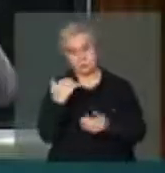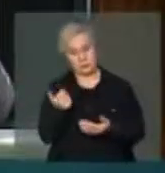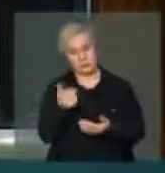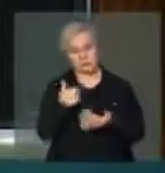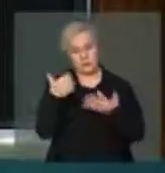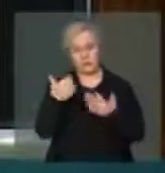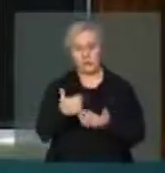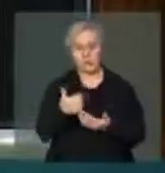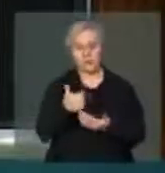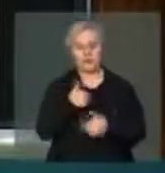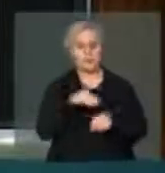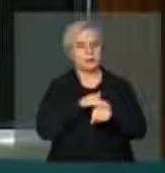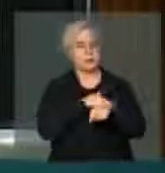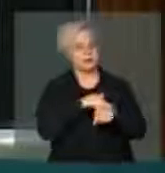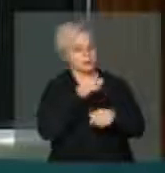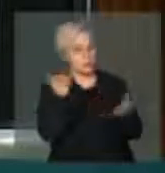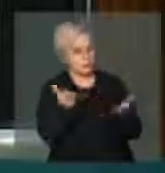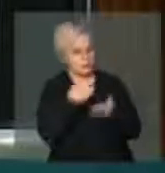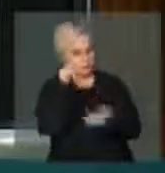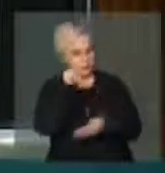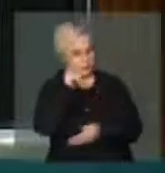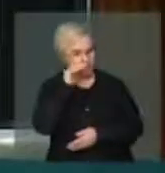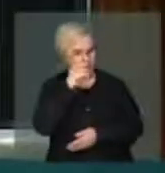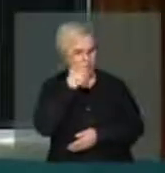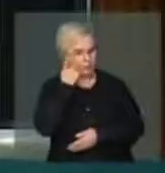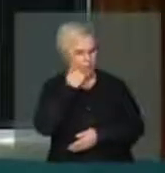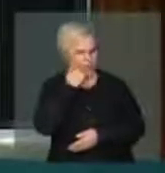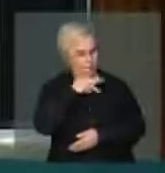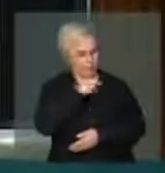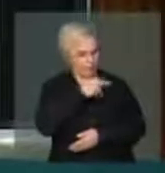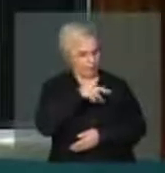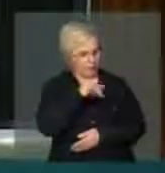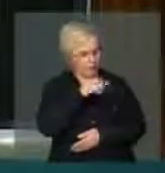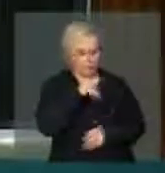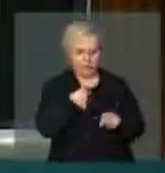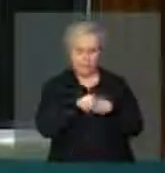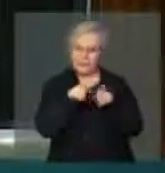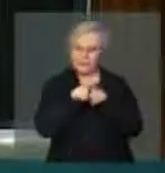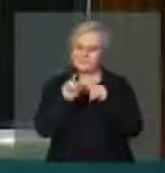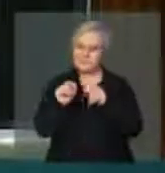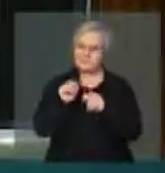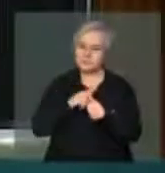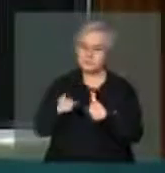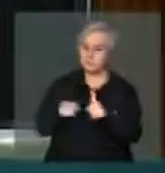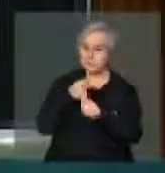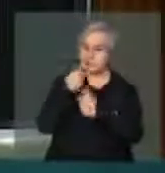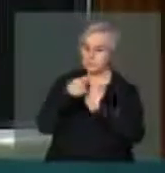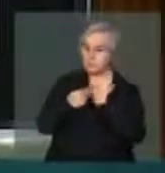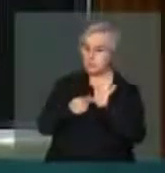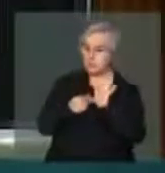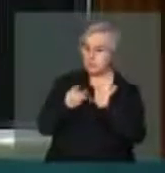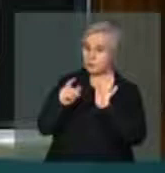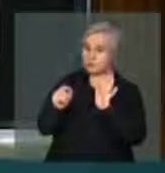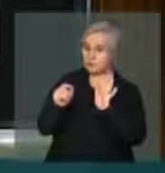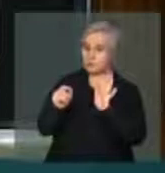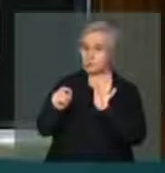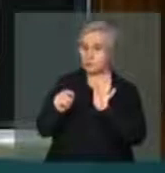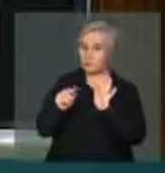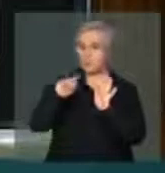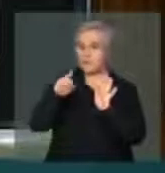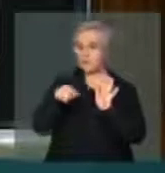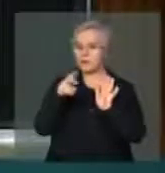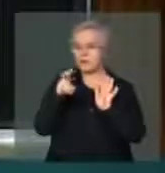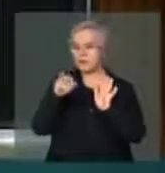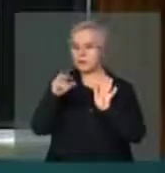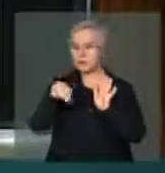hoje conversando com a deputada Mari, ela teve que dar uma saidinha ali, que até ia a partear. O primeiro projeto é um projeto de